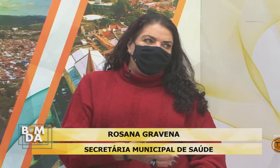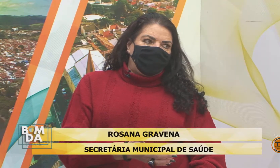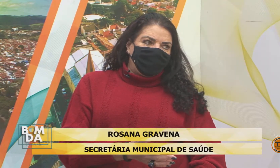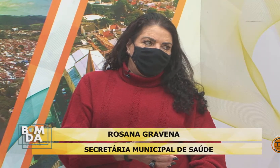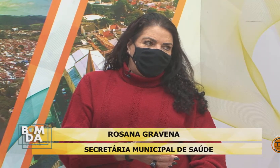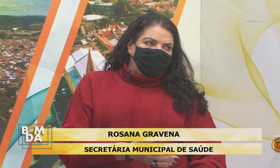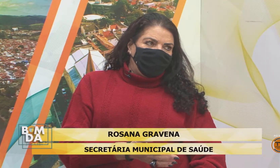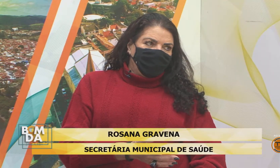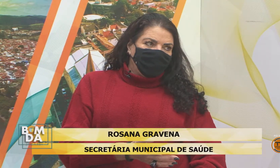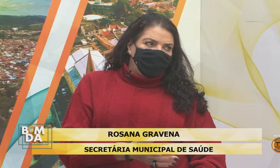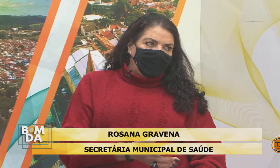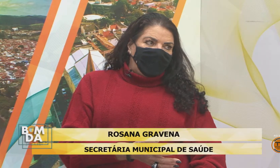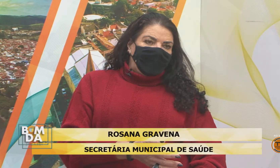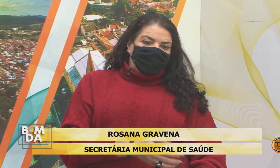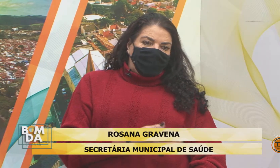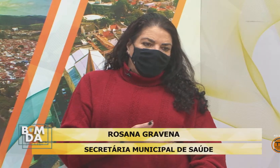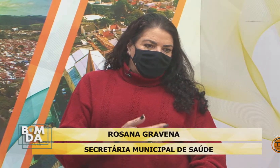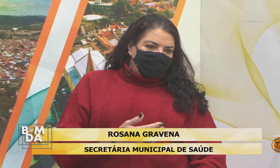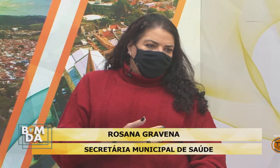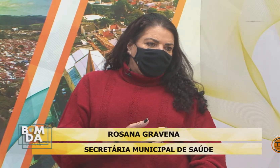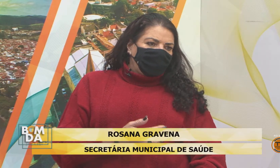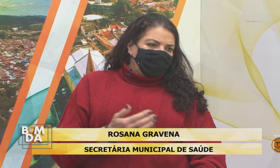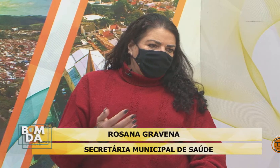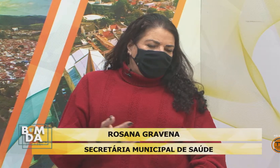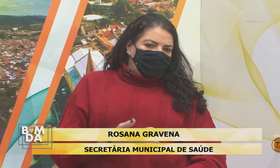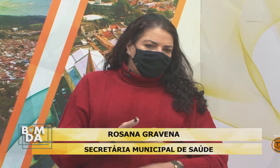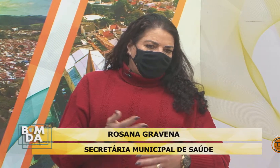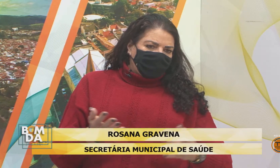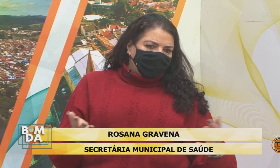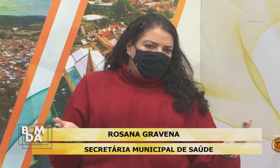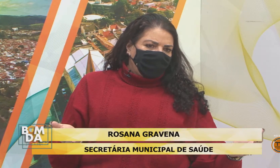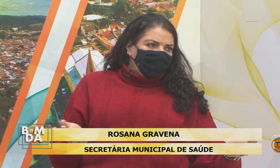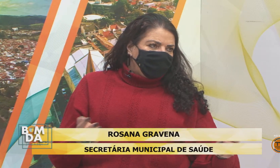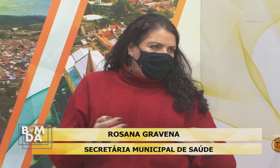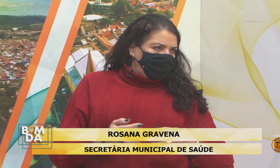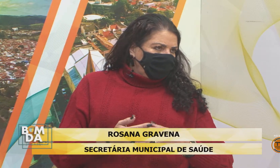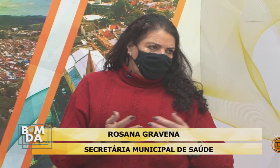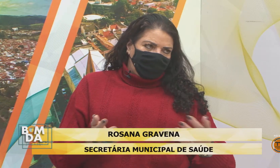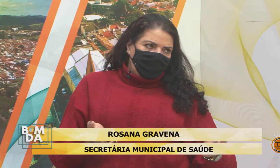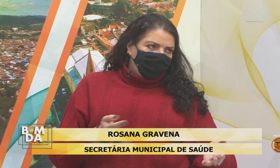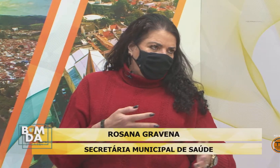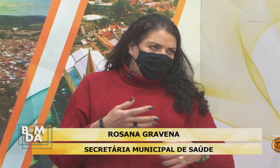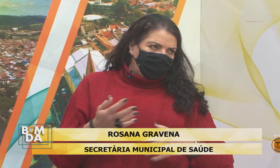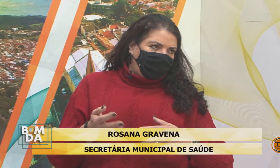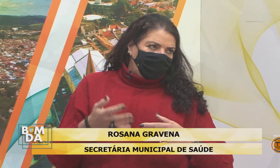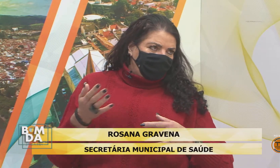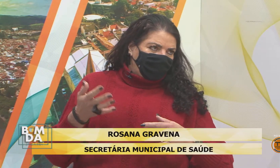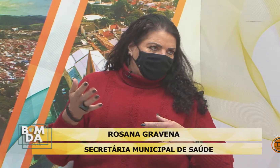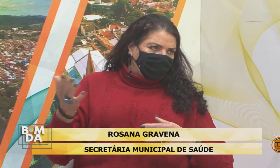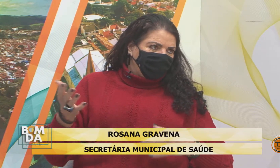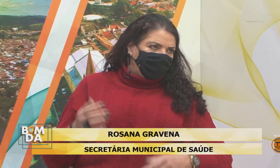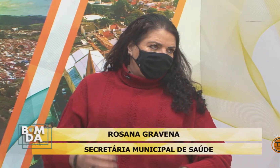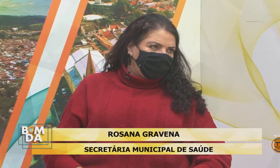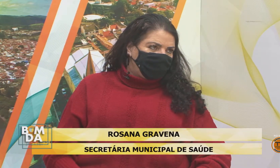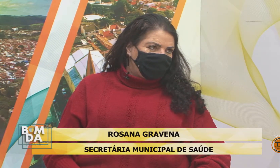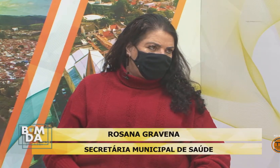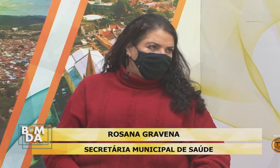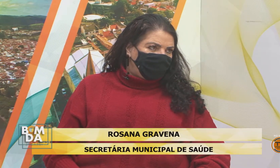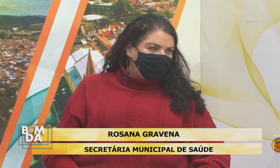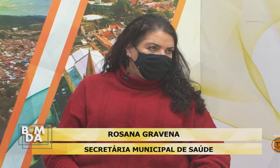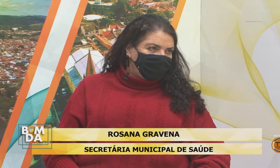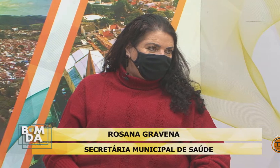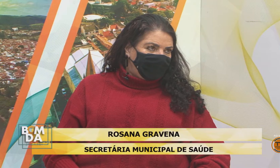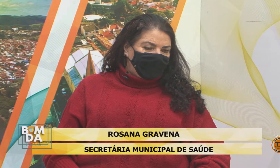praticamente erradicada no Brasil, né? Mas está voltando porque nós estamos globalizados e tem essas doenças em